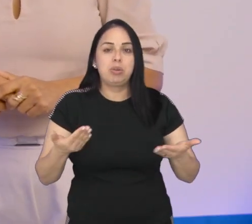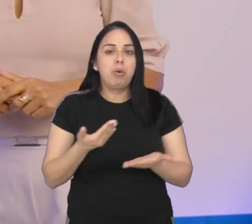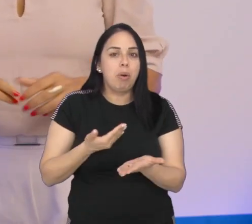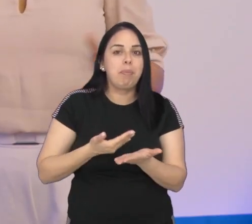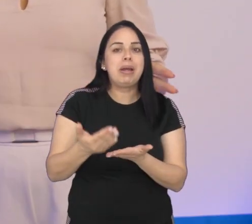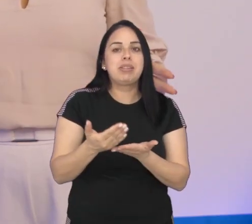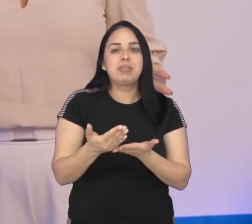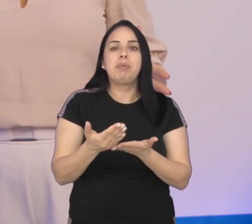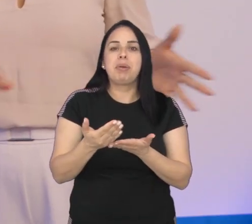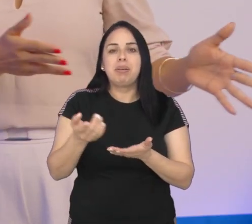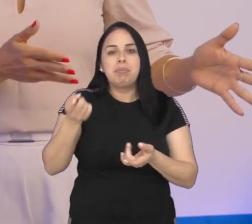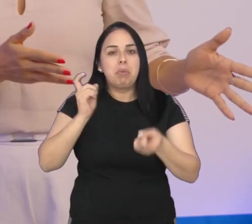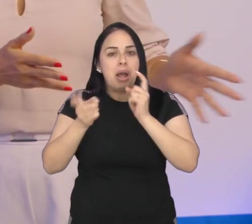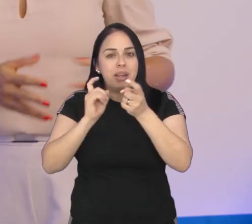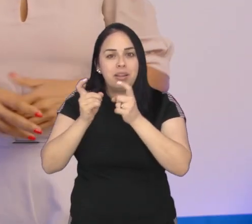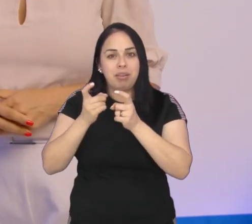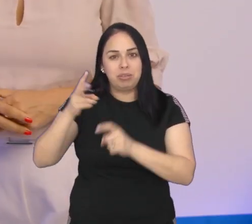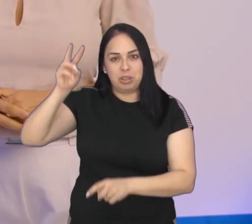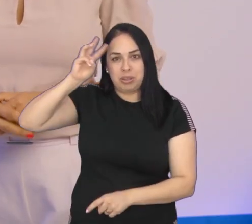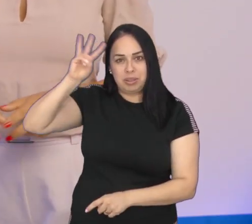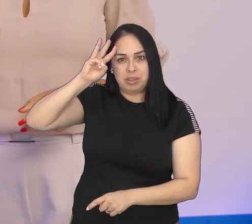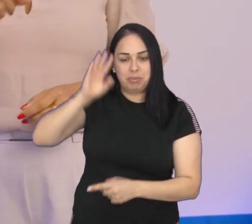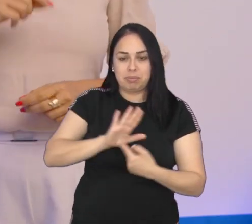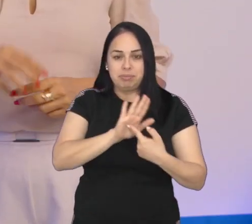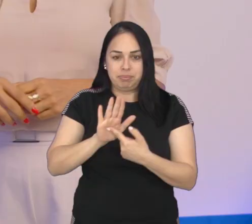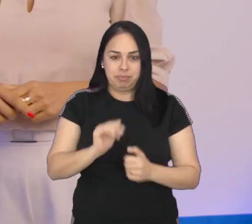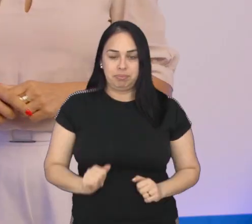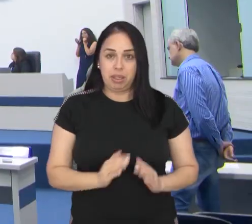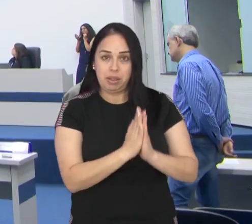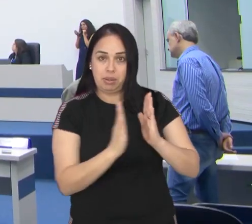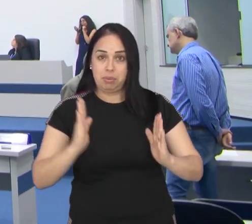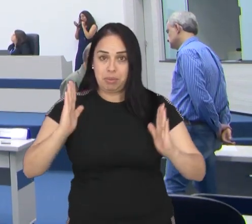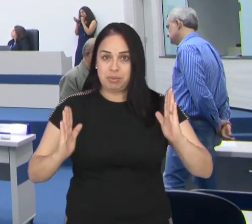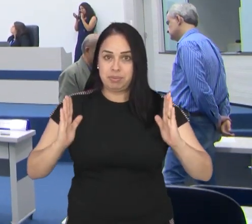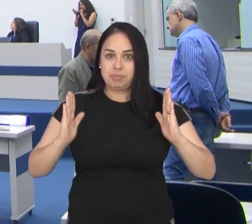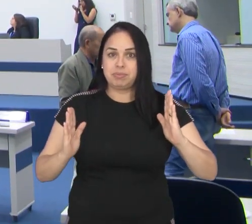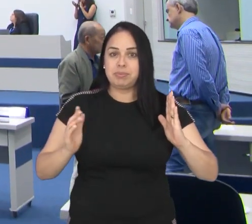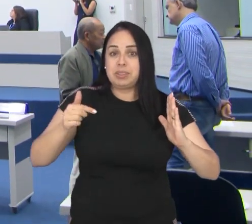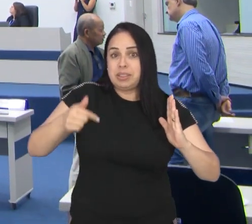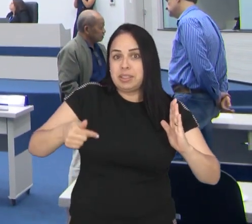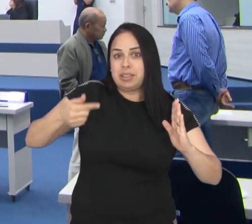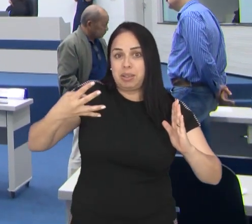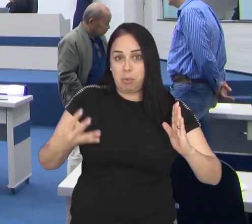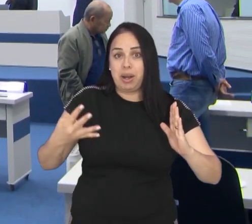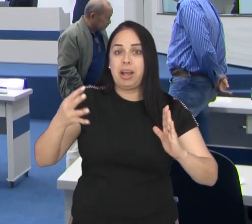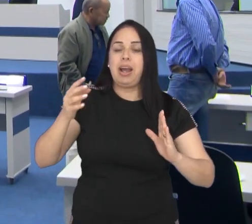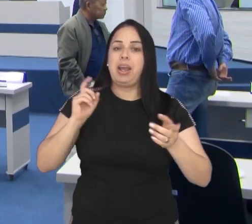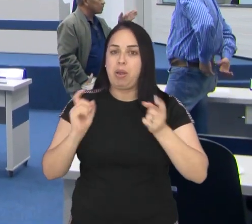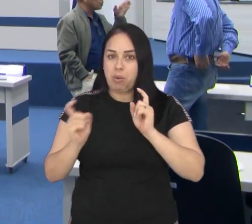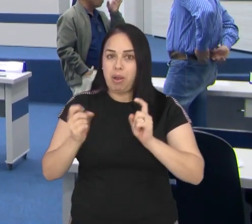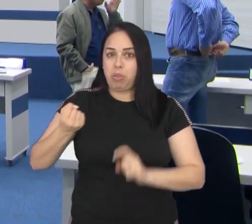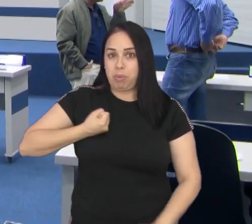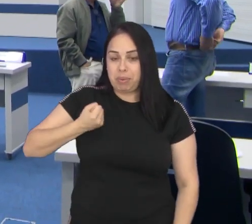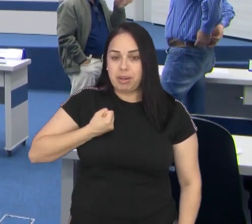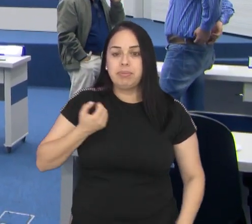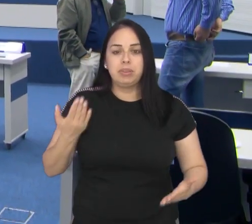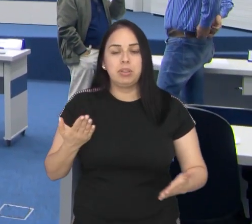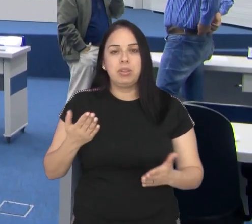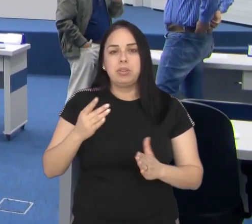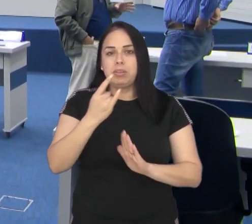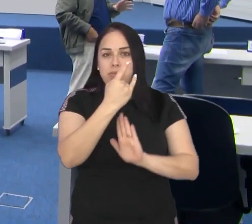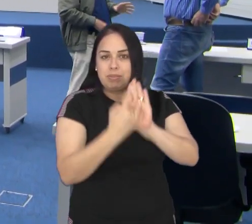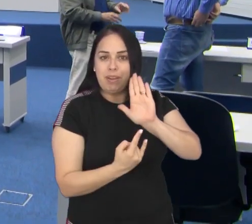o boletim de hoje com um balanço da sessão desta terça-feira. Durante a 74ª sessão,